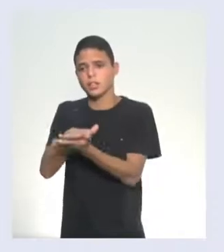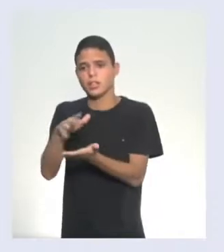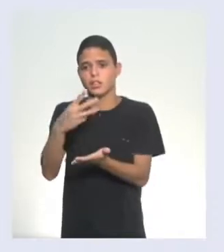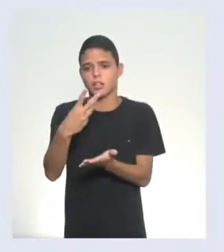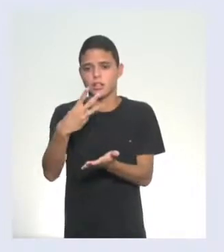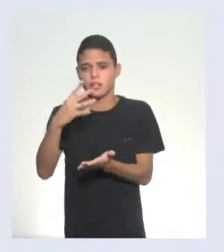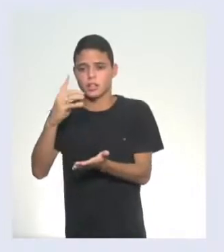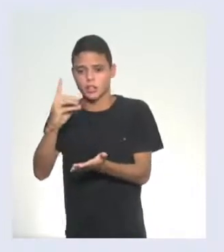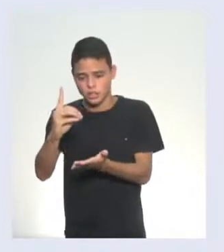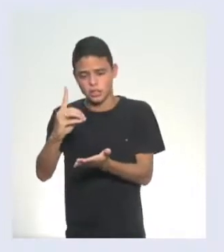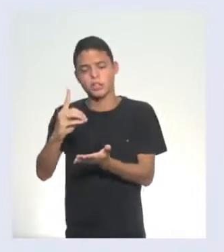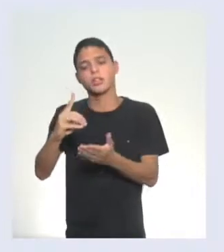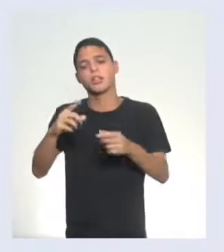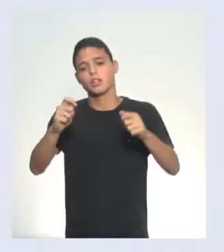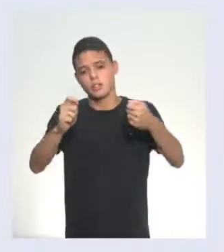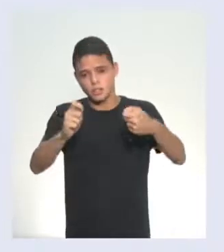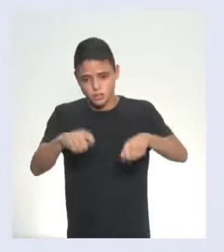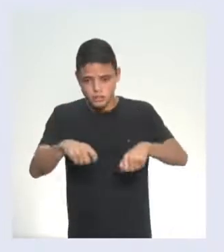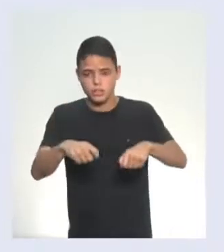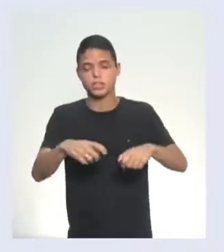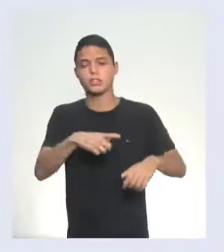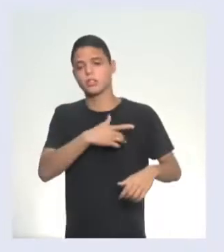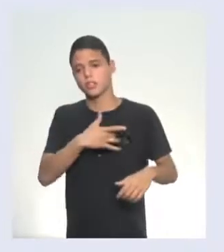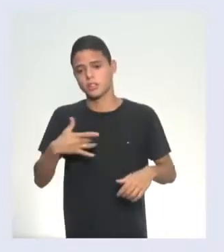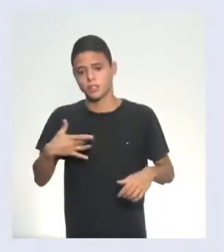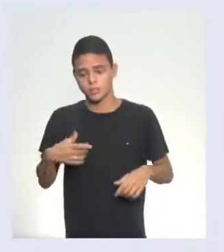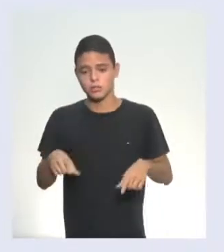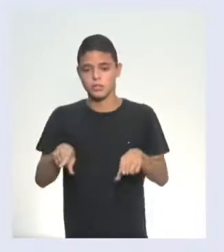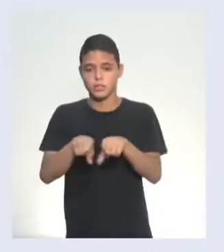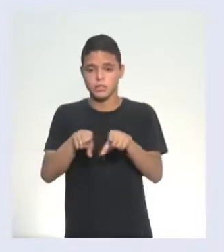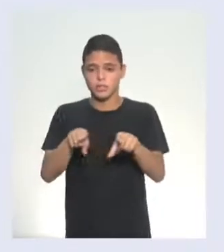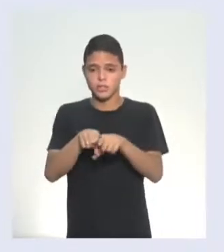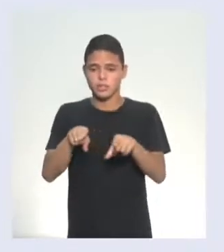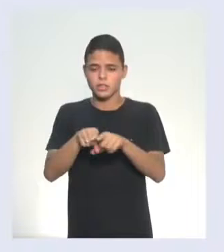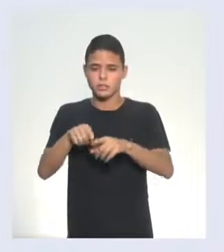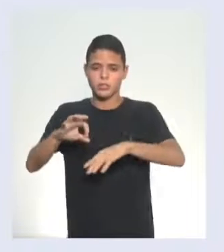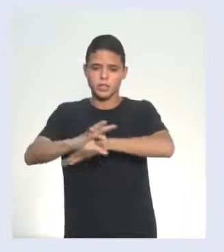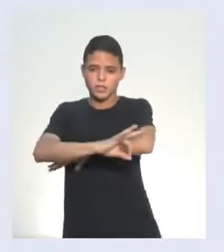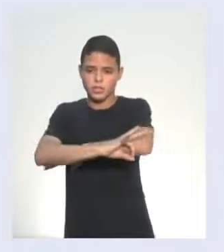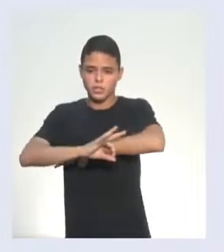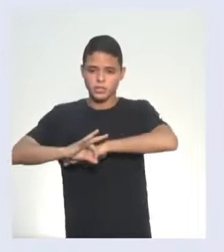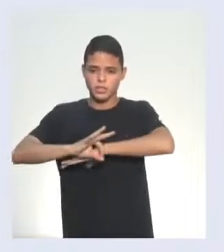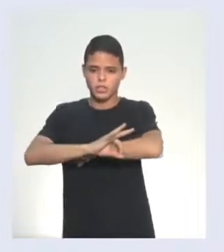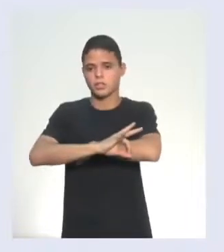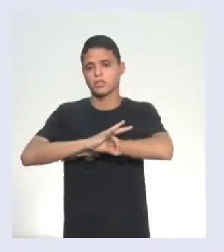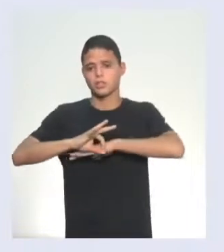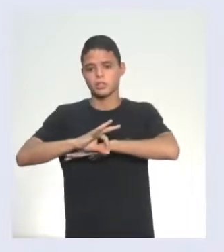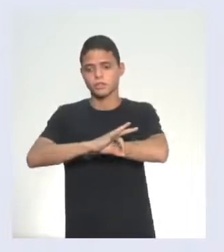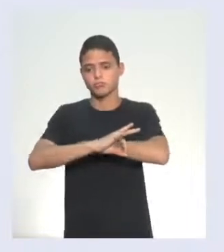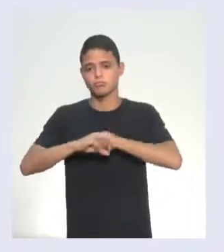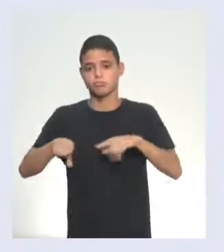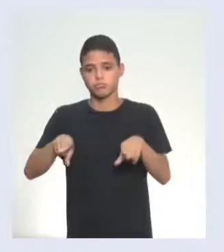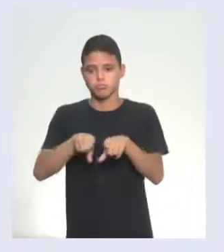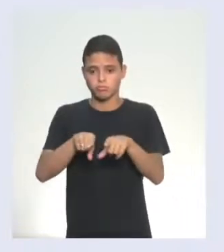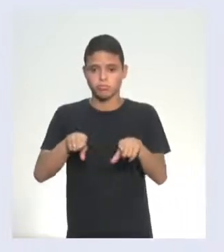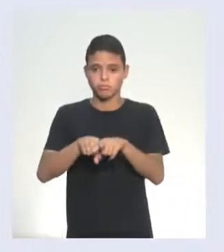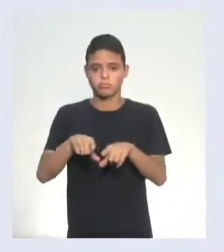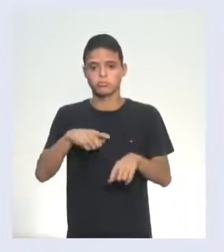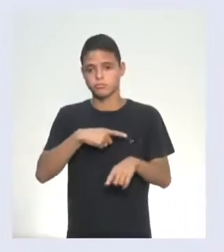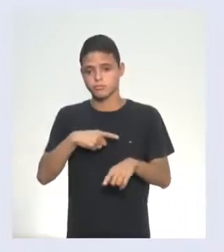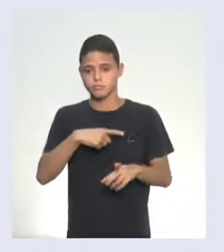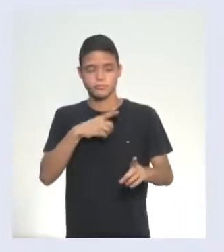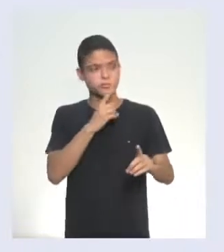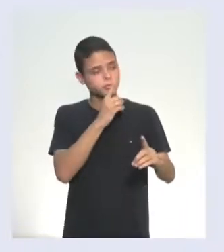muito utilizada. Além disso, no que diz respeito à arquitetura, a gente também tem impressão de 3D